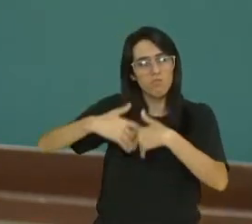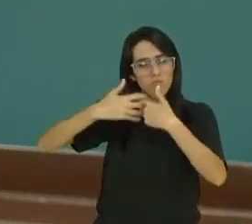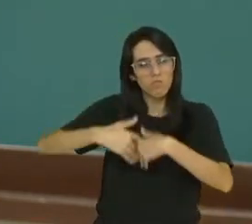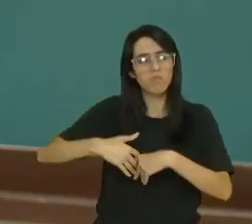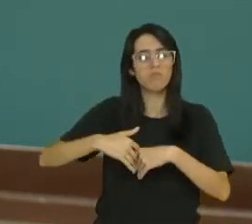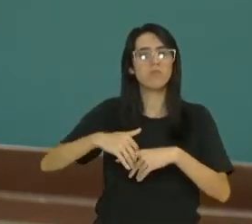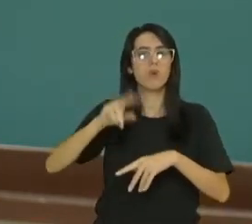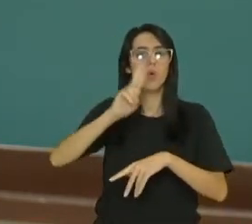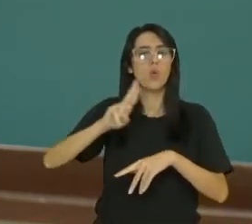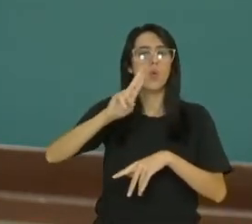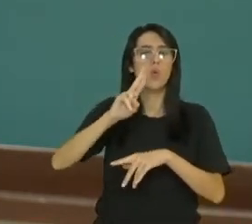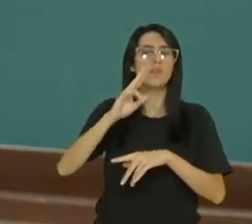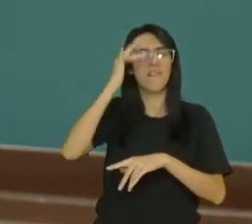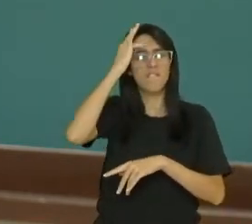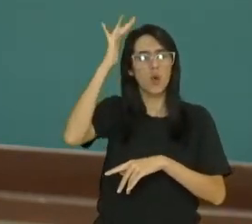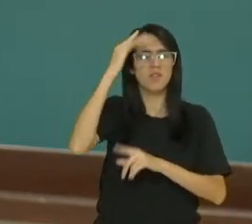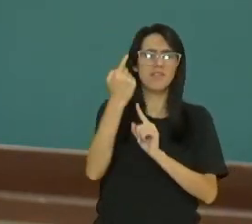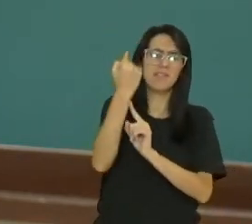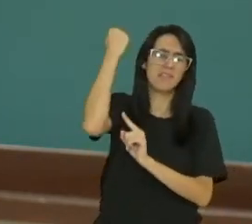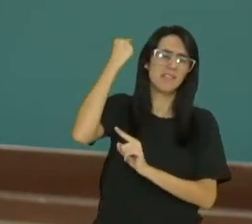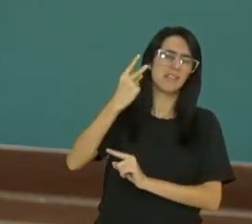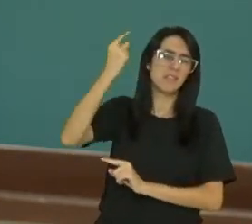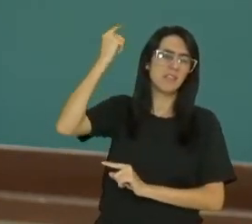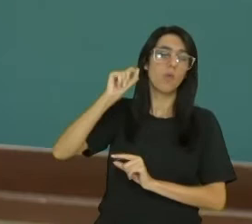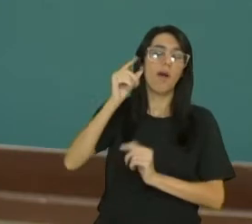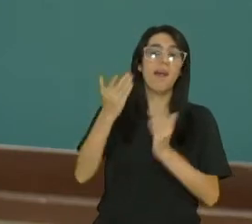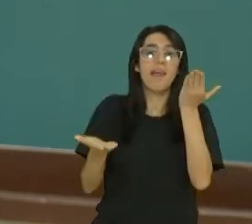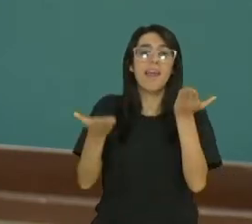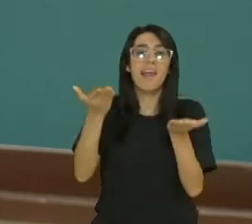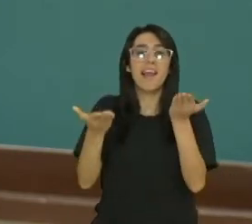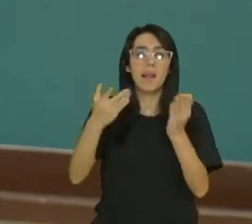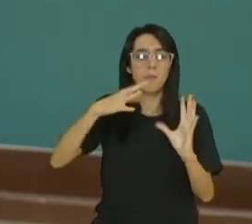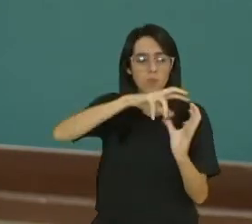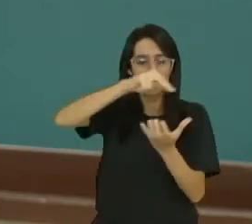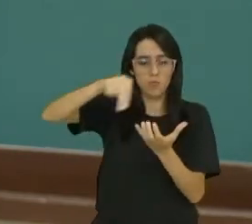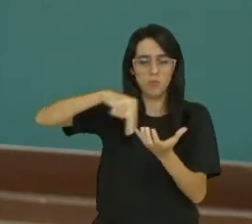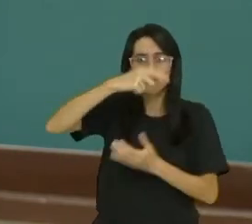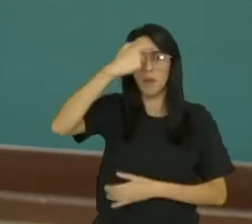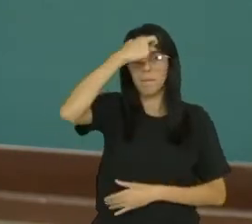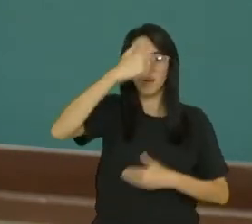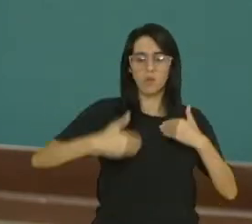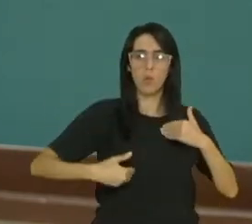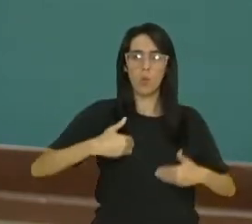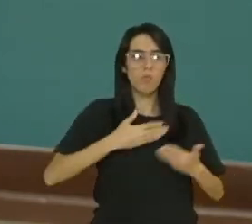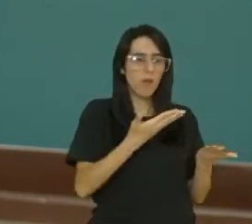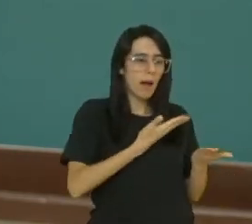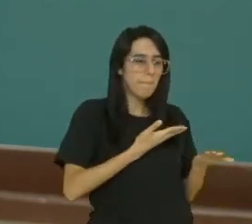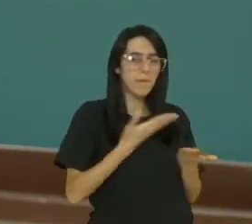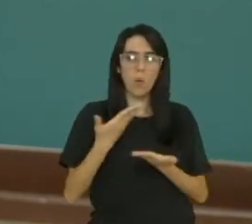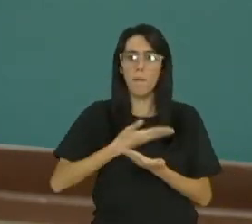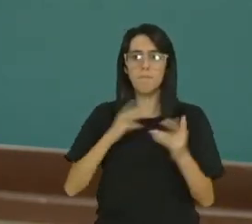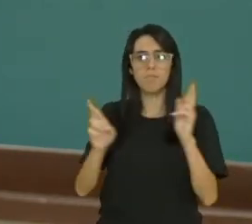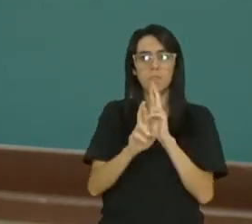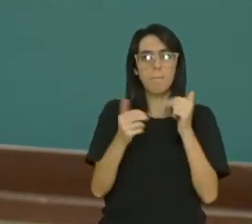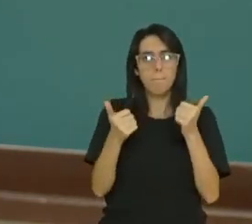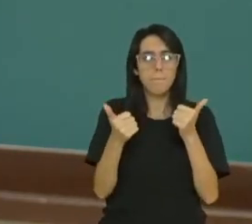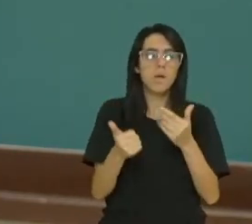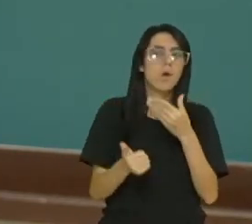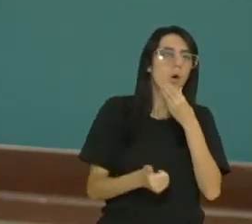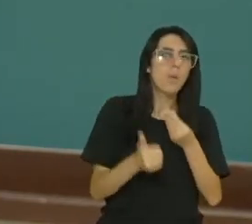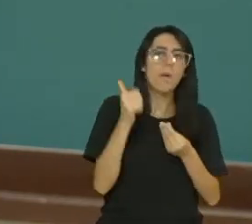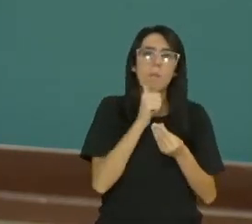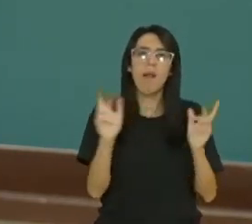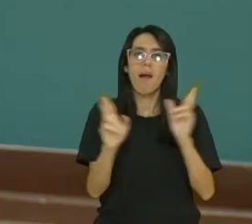mais antiga, a ideia de equilíbrio cósmico universal, entre mente, corpo, entre o amigo e o outro amigo, mulher e